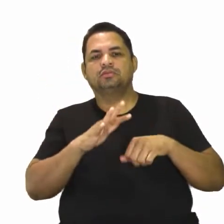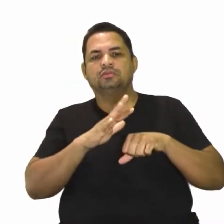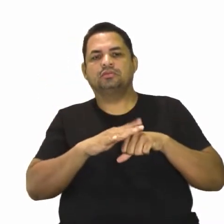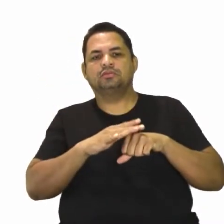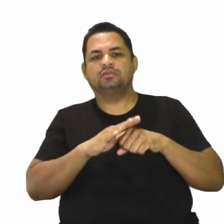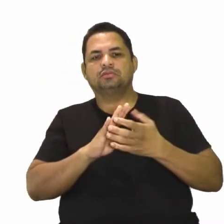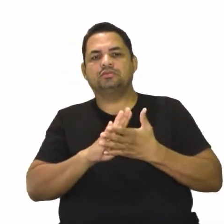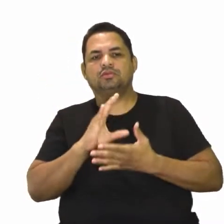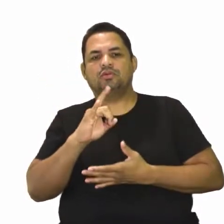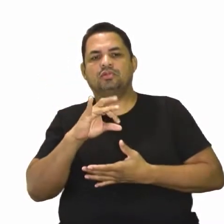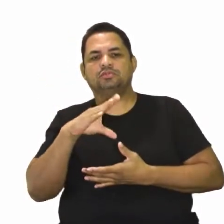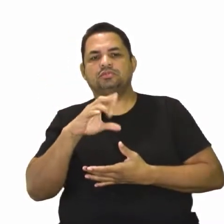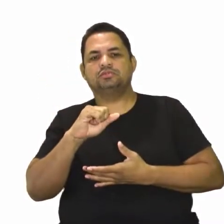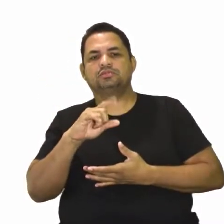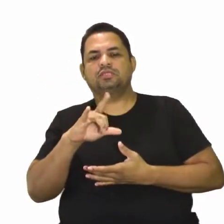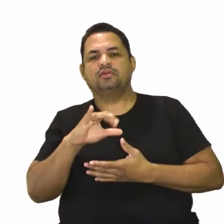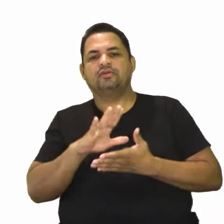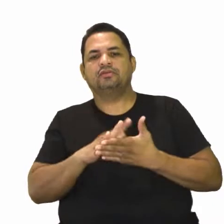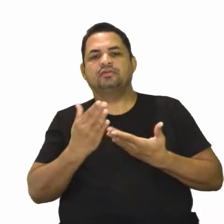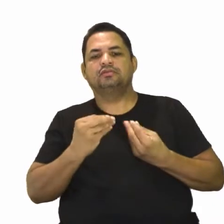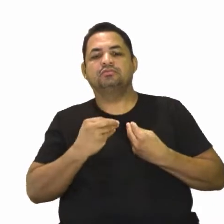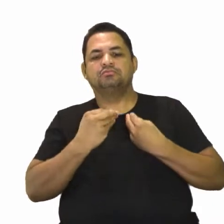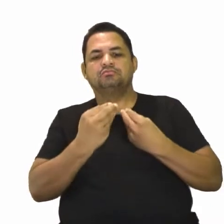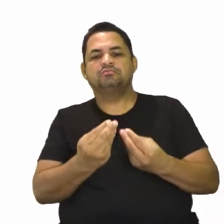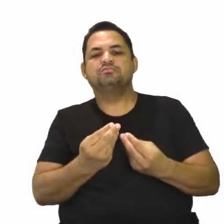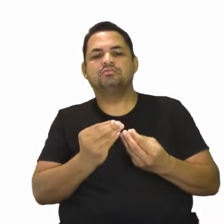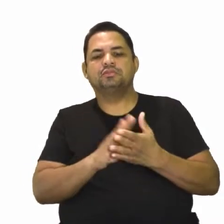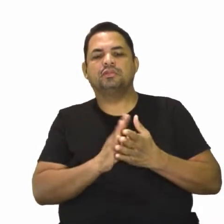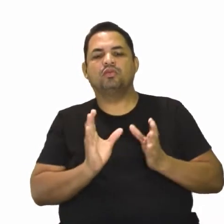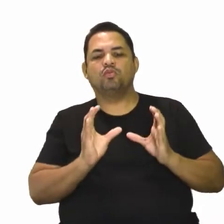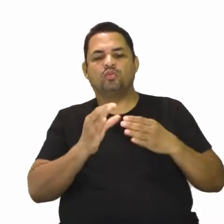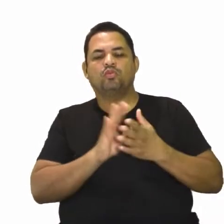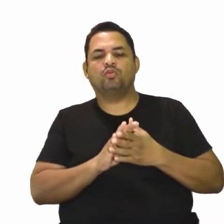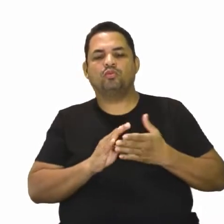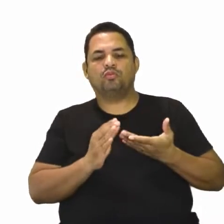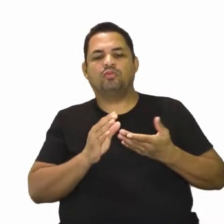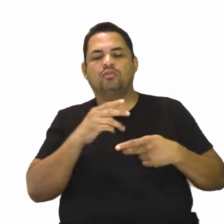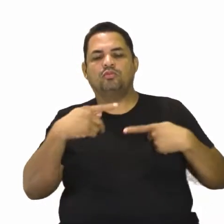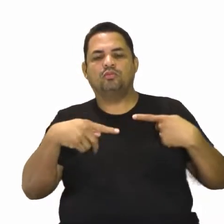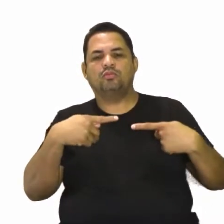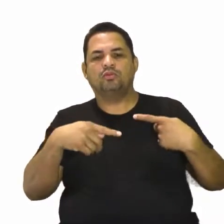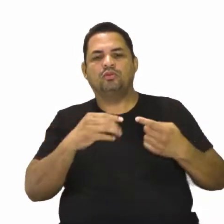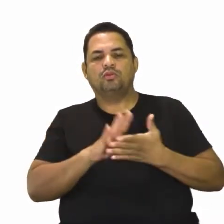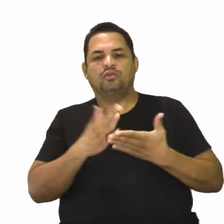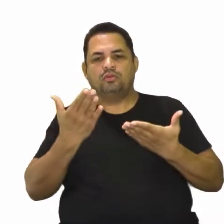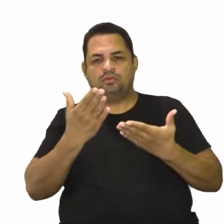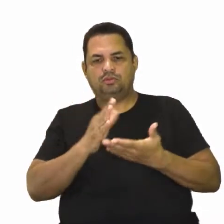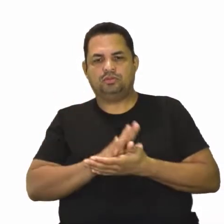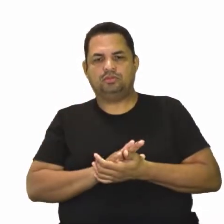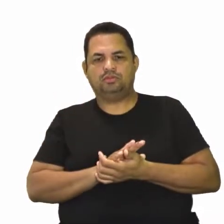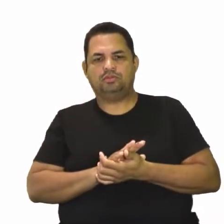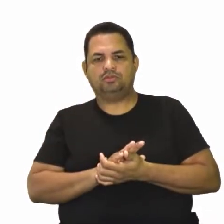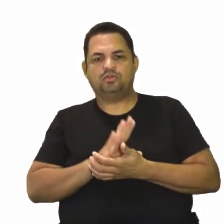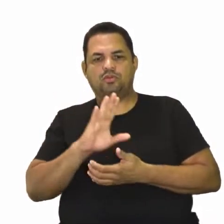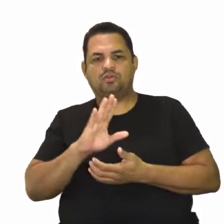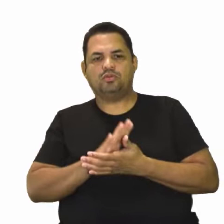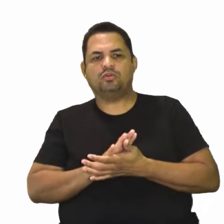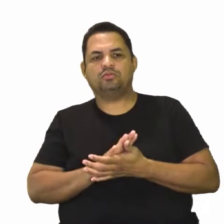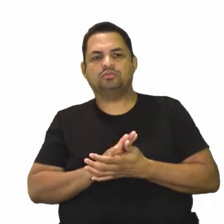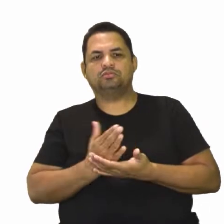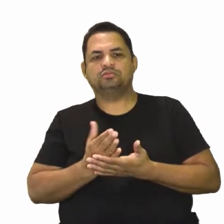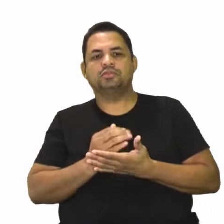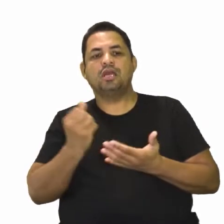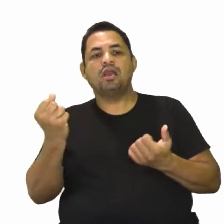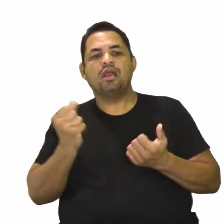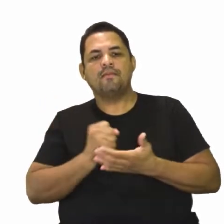Silva? O poder foi devolvido ao grupo político civil rival do governo Goulart, que havia